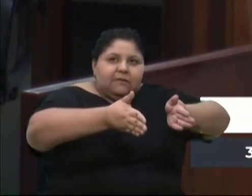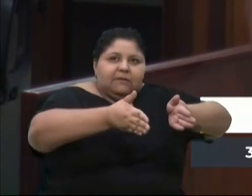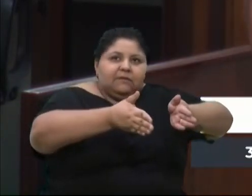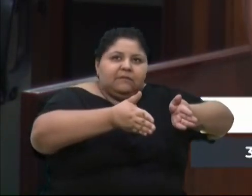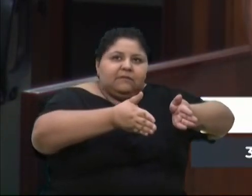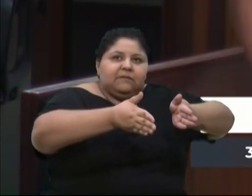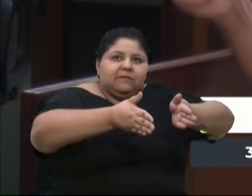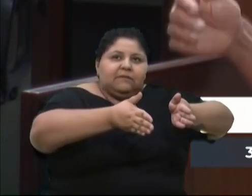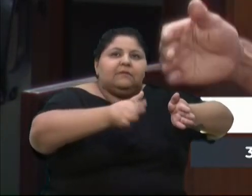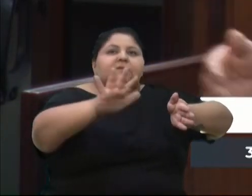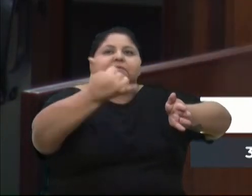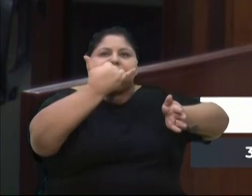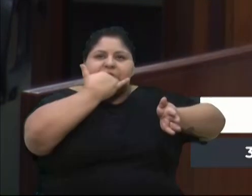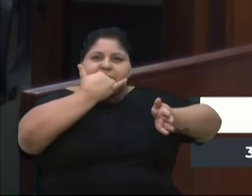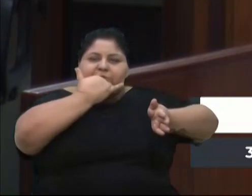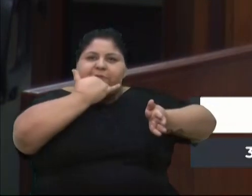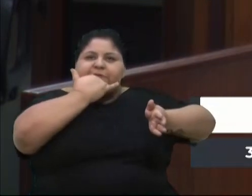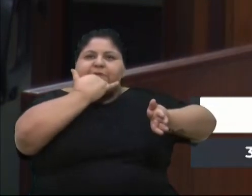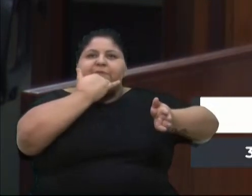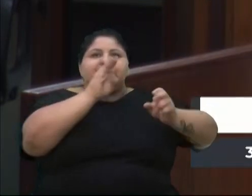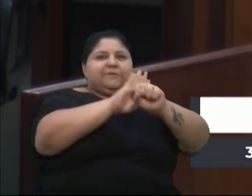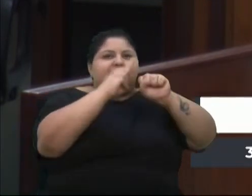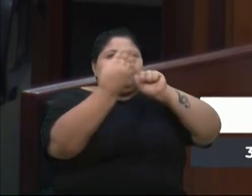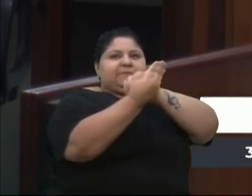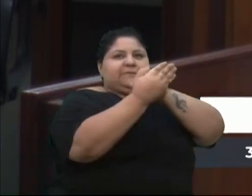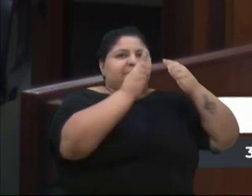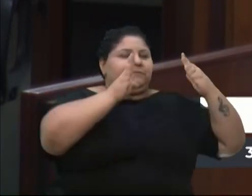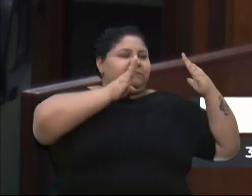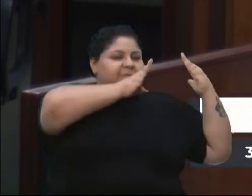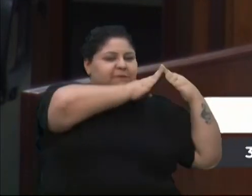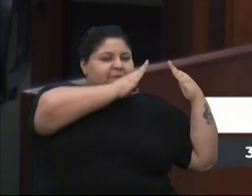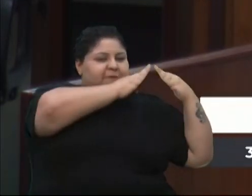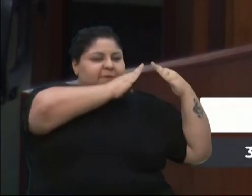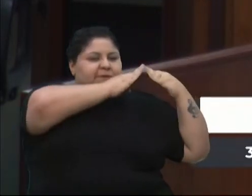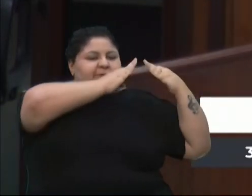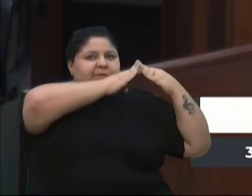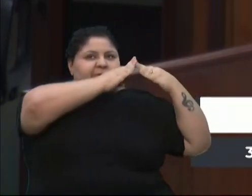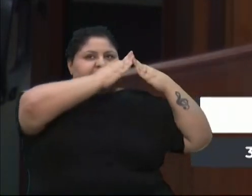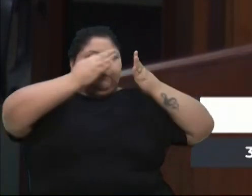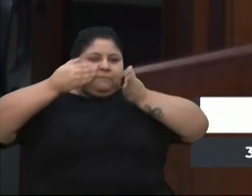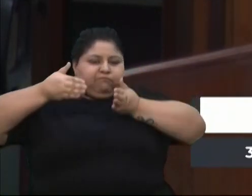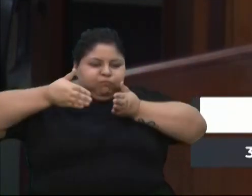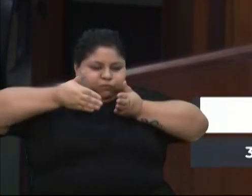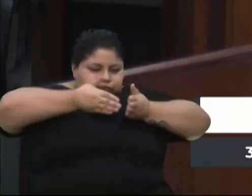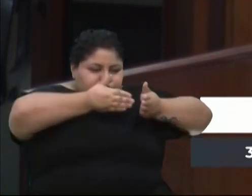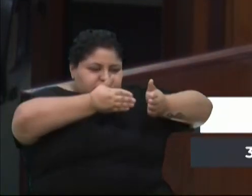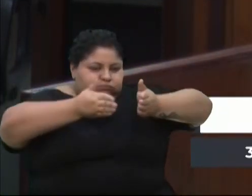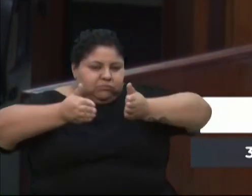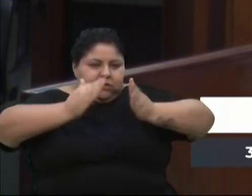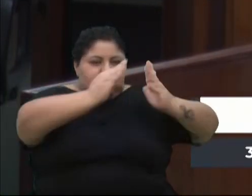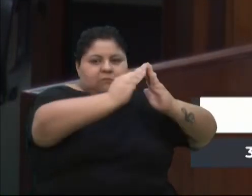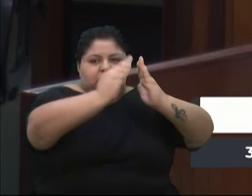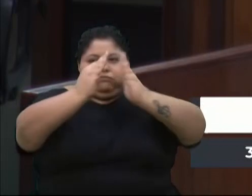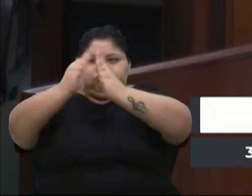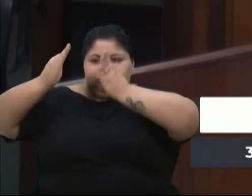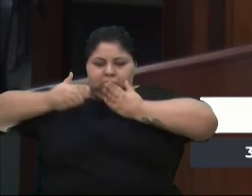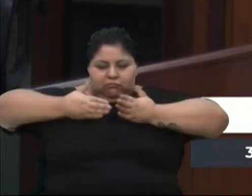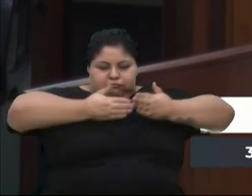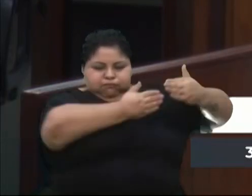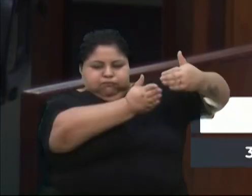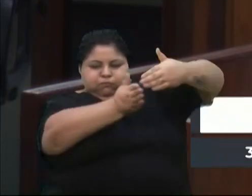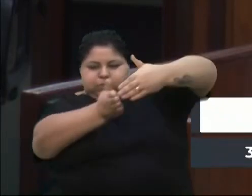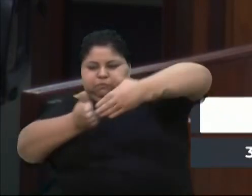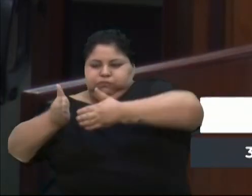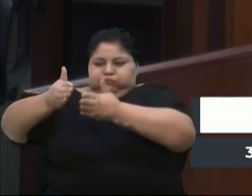no bairro São Leopoldo. Ele passa em meio às casas e vai ser trazido agora, então, ali para